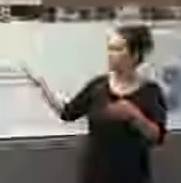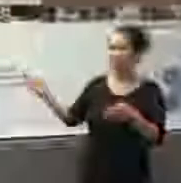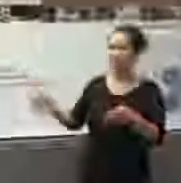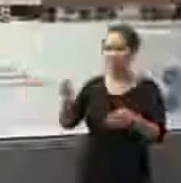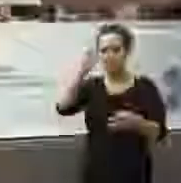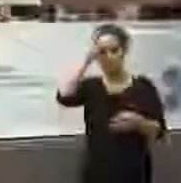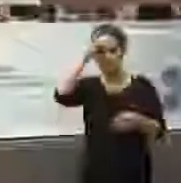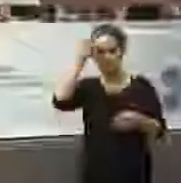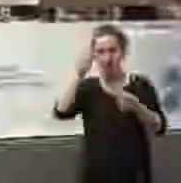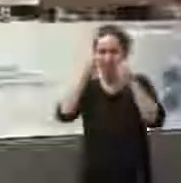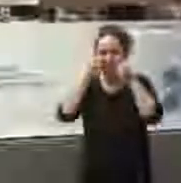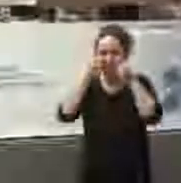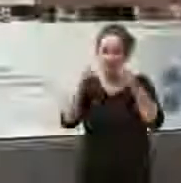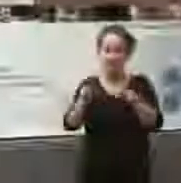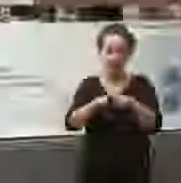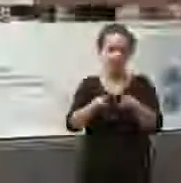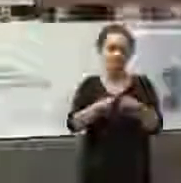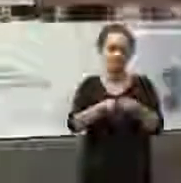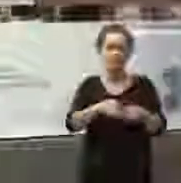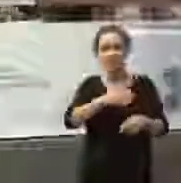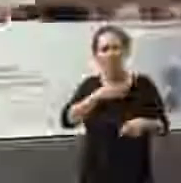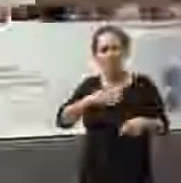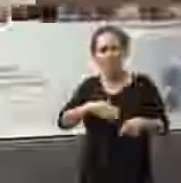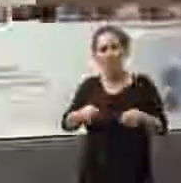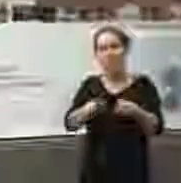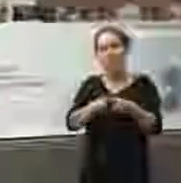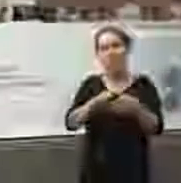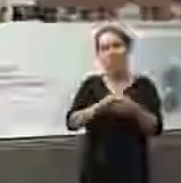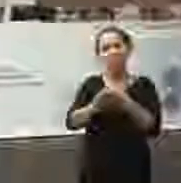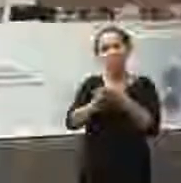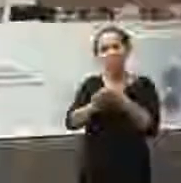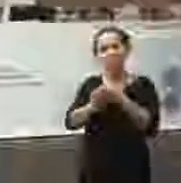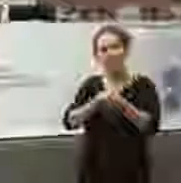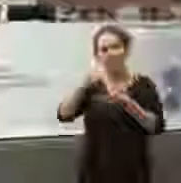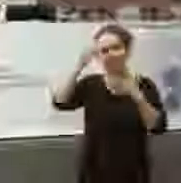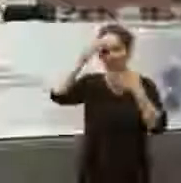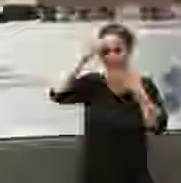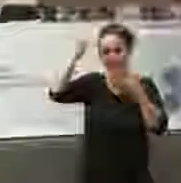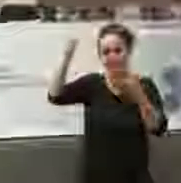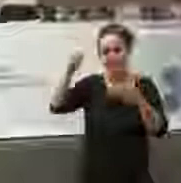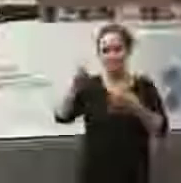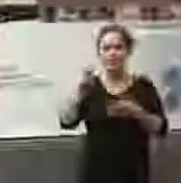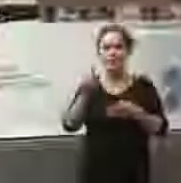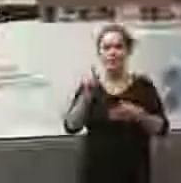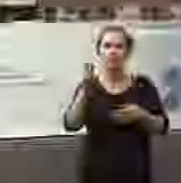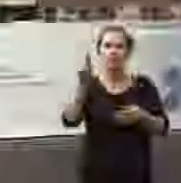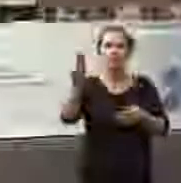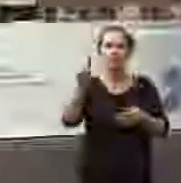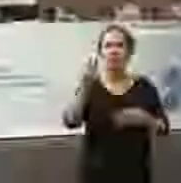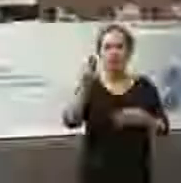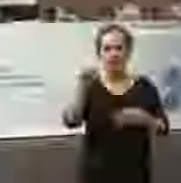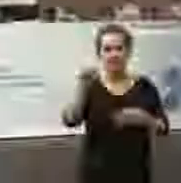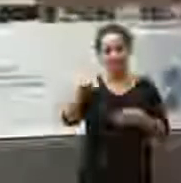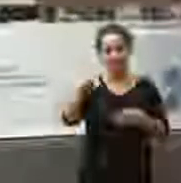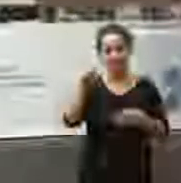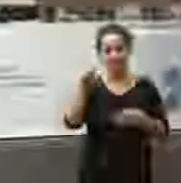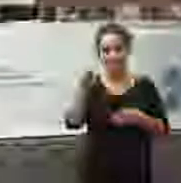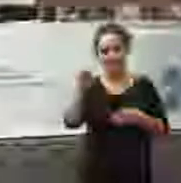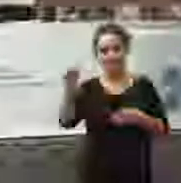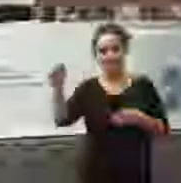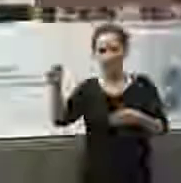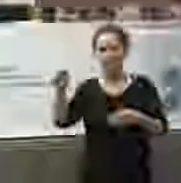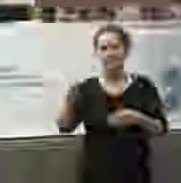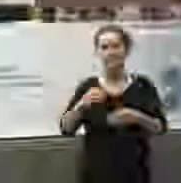e gostaria também de cumprimentar e agradecer a doutora vanessa pelo convite fiquei muito honrada e poder vir aqui